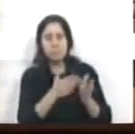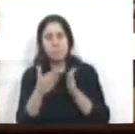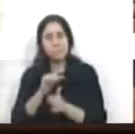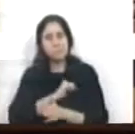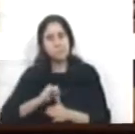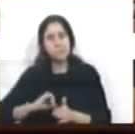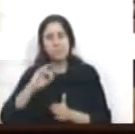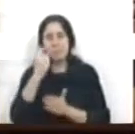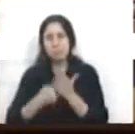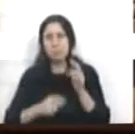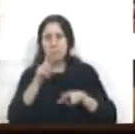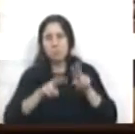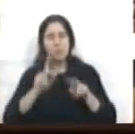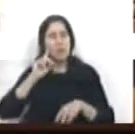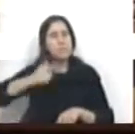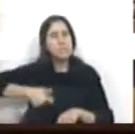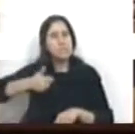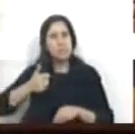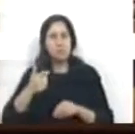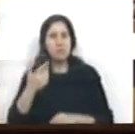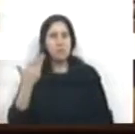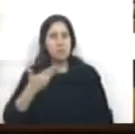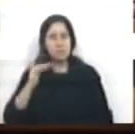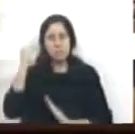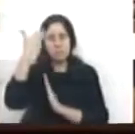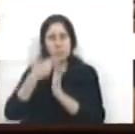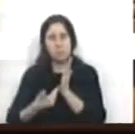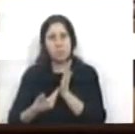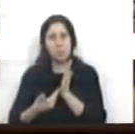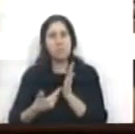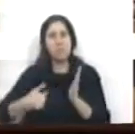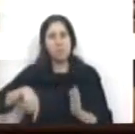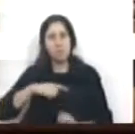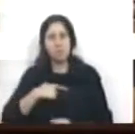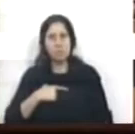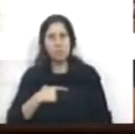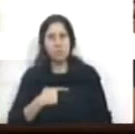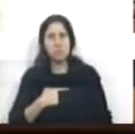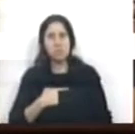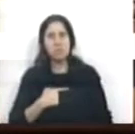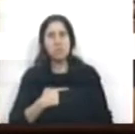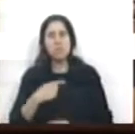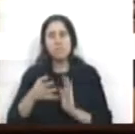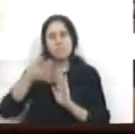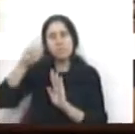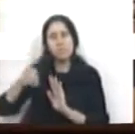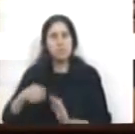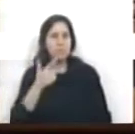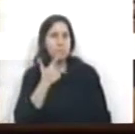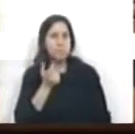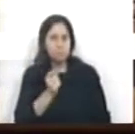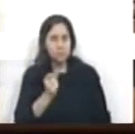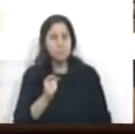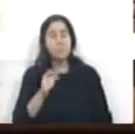património é outra das matérias fundamentais, um dos direitos constitucionais que nós não podemos deixar para trás. Os